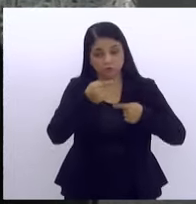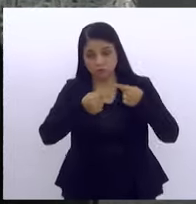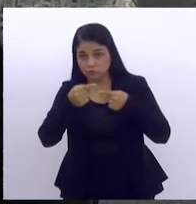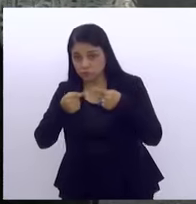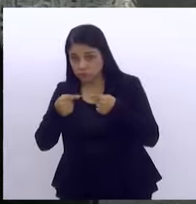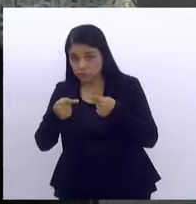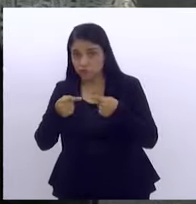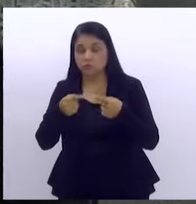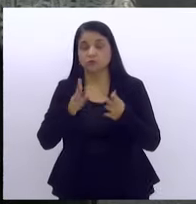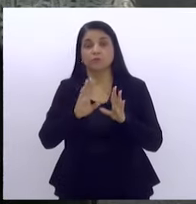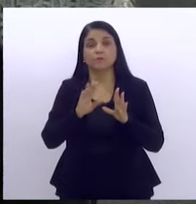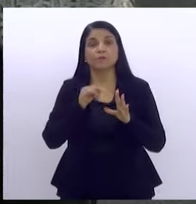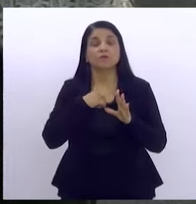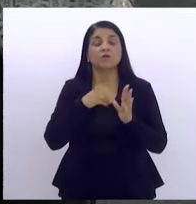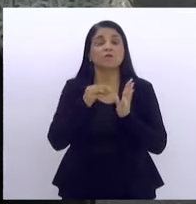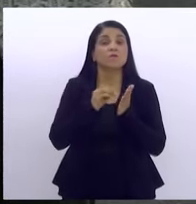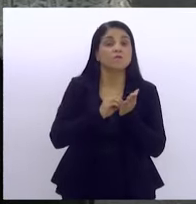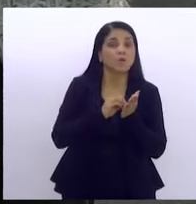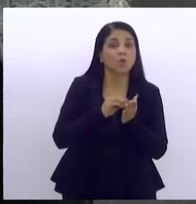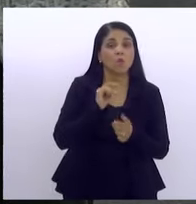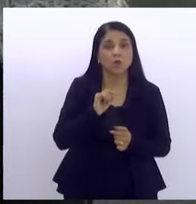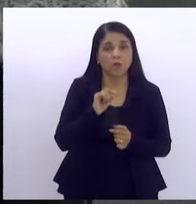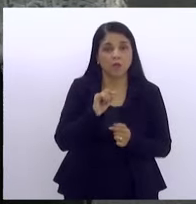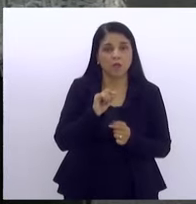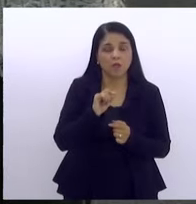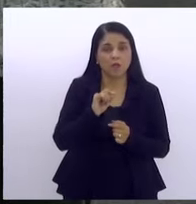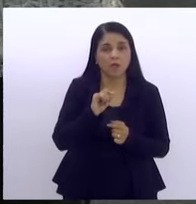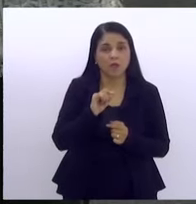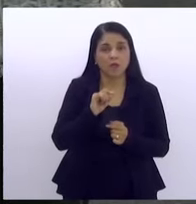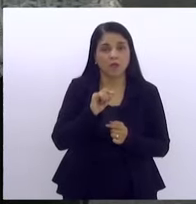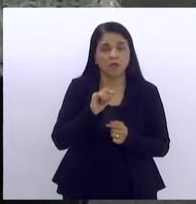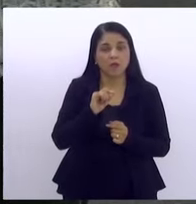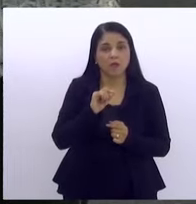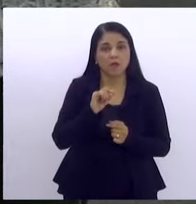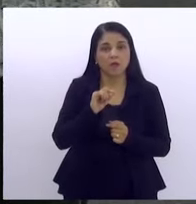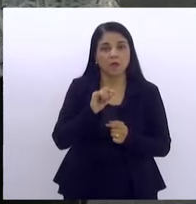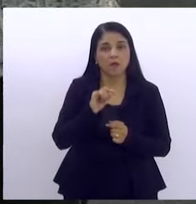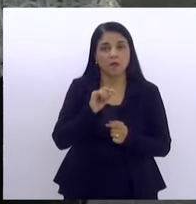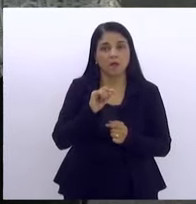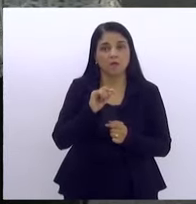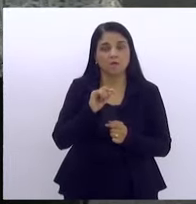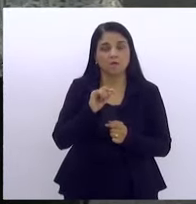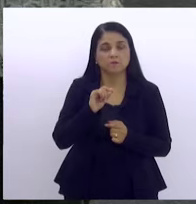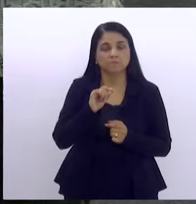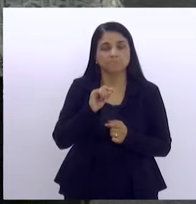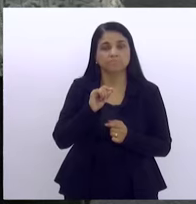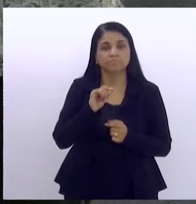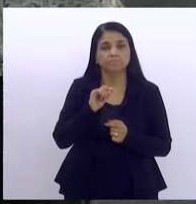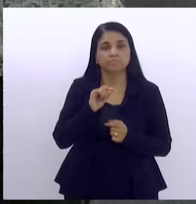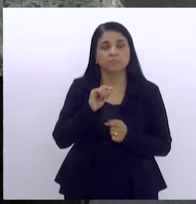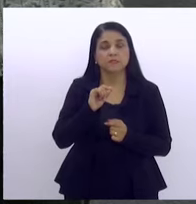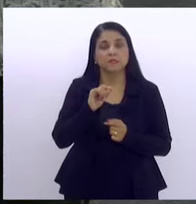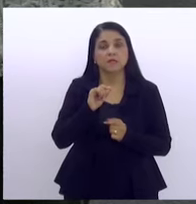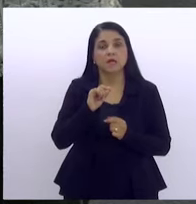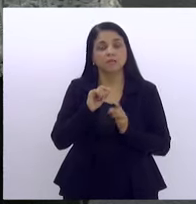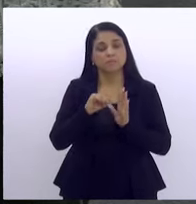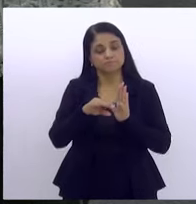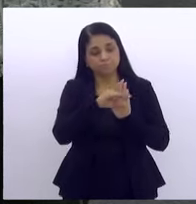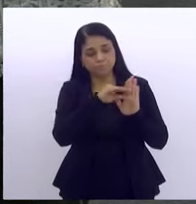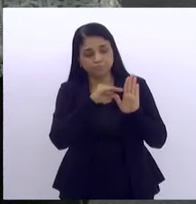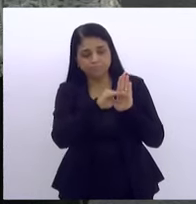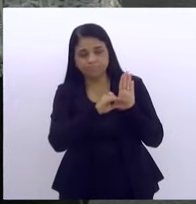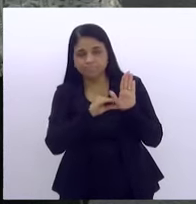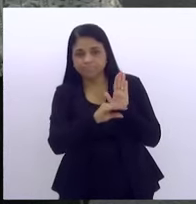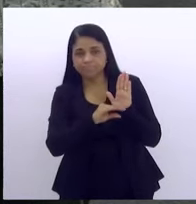que faltaria, talvez, a definição das atribuições legais.